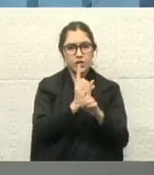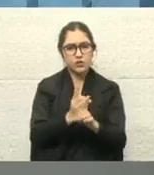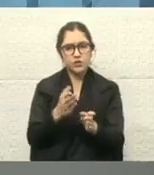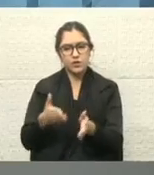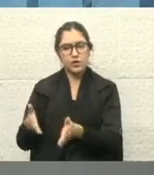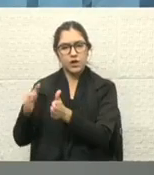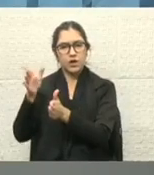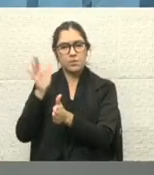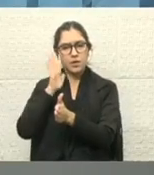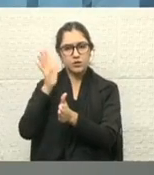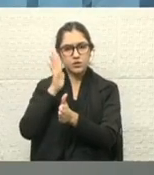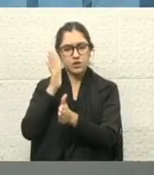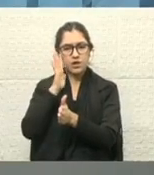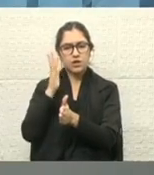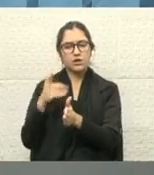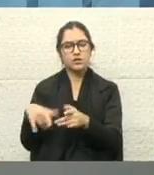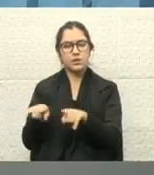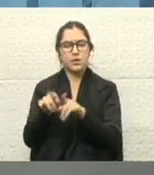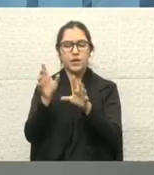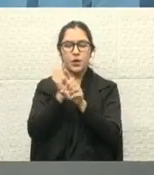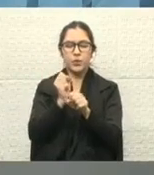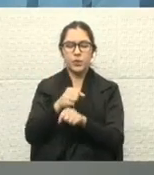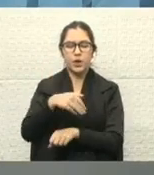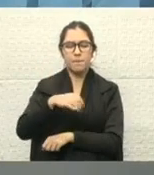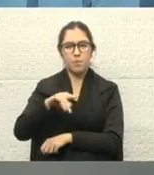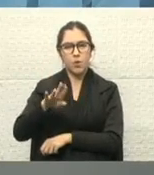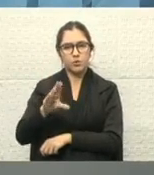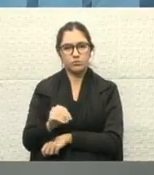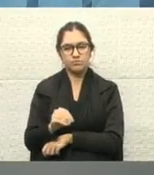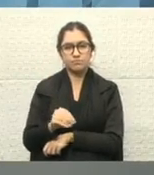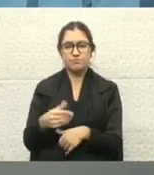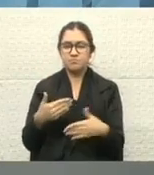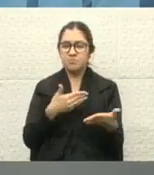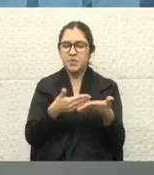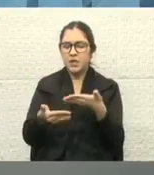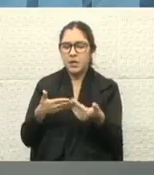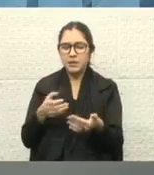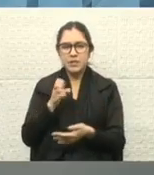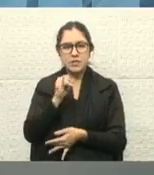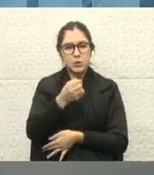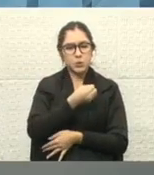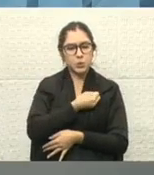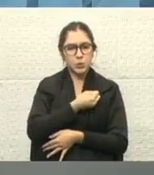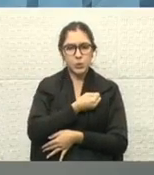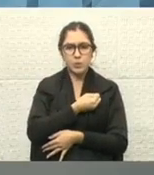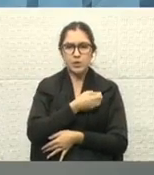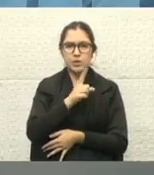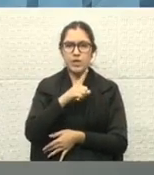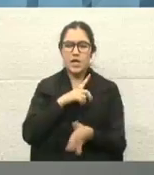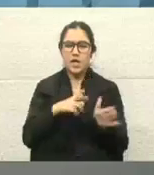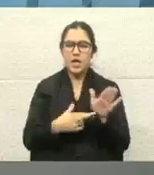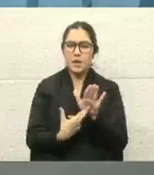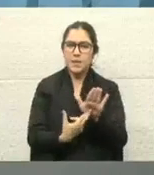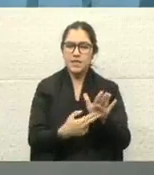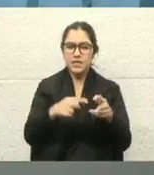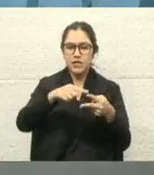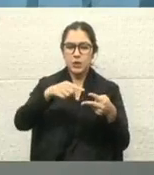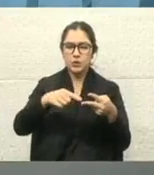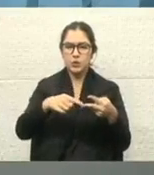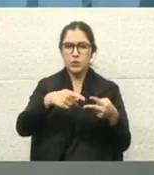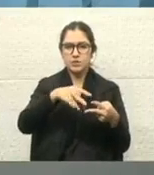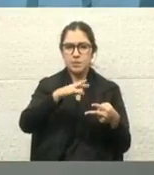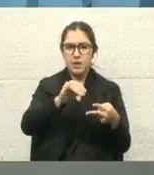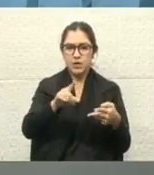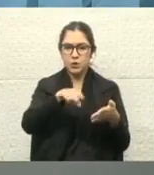a sua parte imaginária e calcular o módulo. Independente se esse número apresenta as duas partes